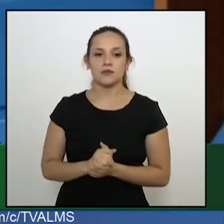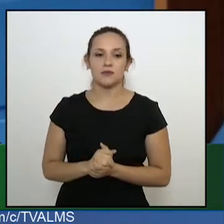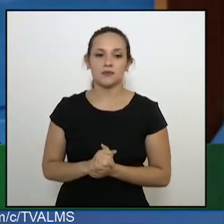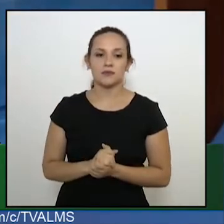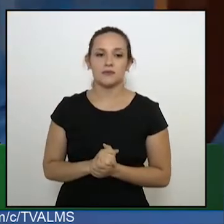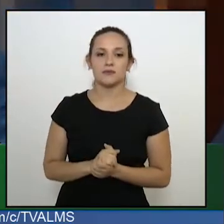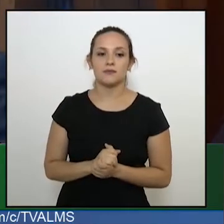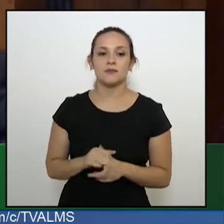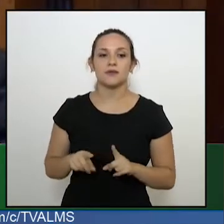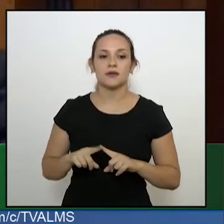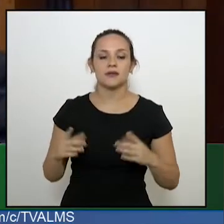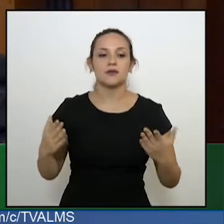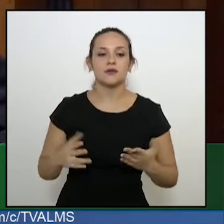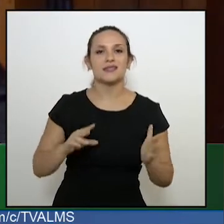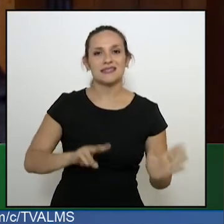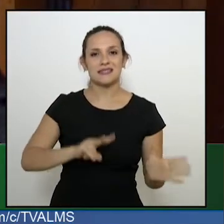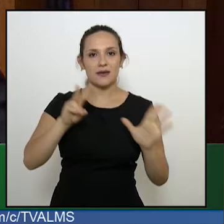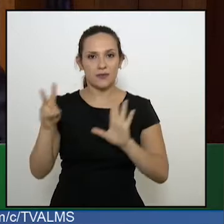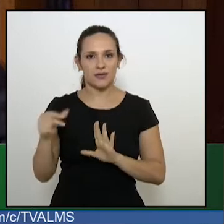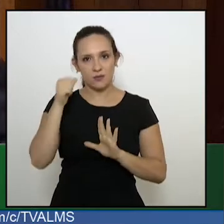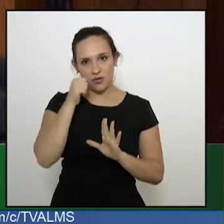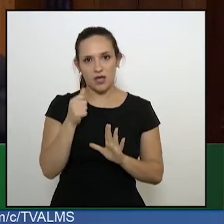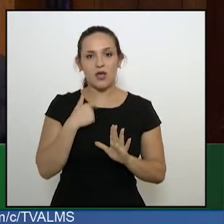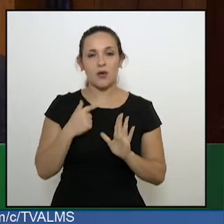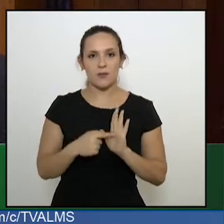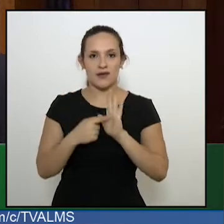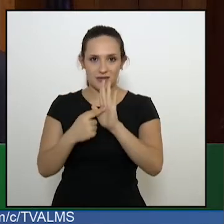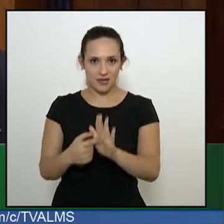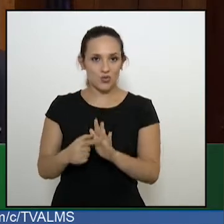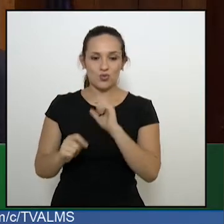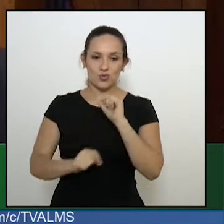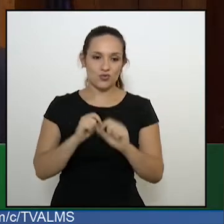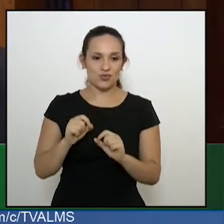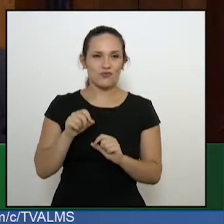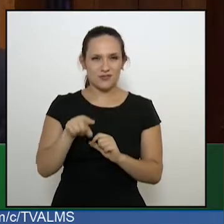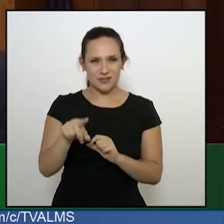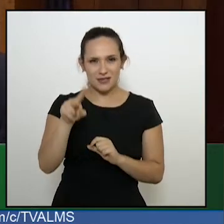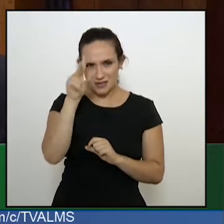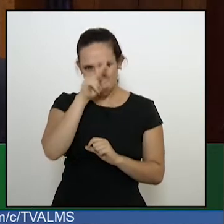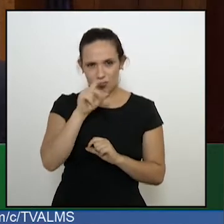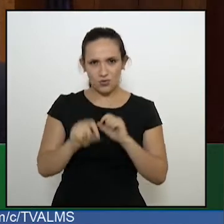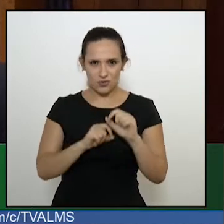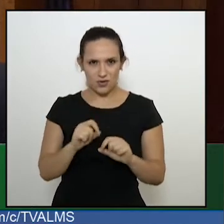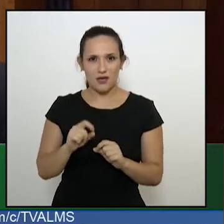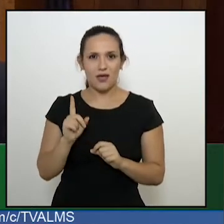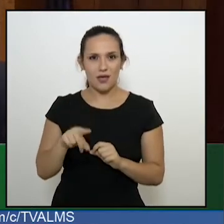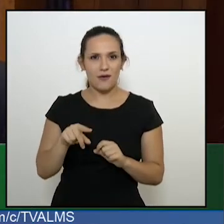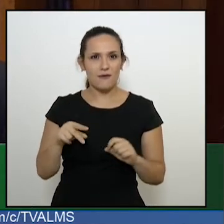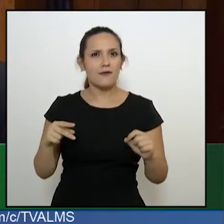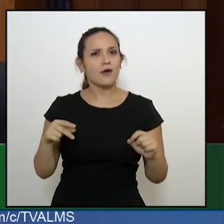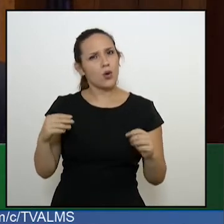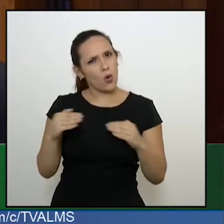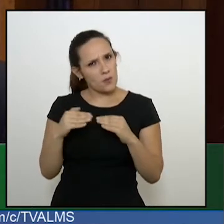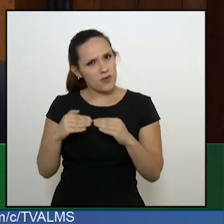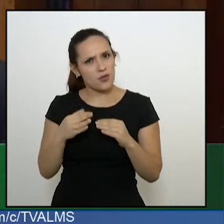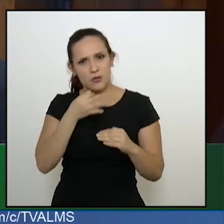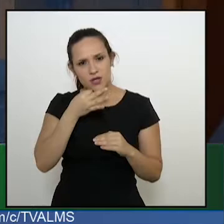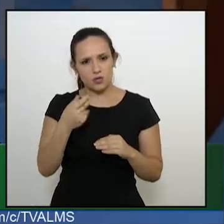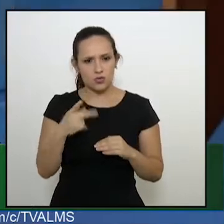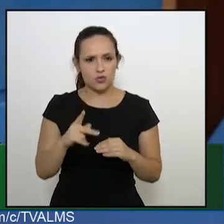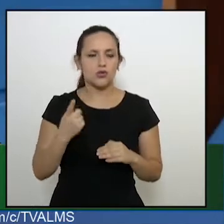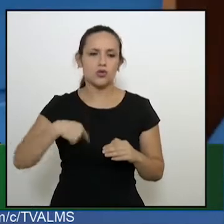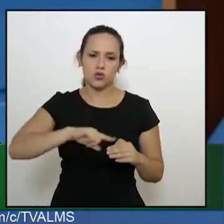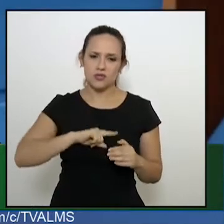na Semana da Mulher, eu apresentei aqui nessa casa exatamente com a sua visão. Nós temos subsecretarias, nós